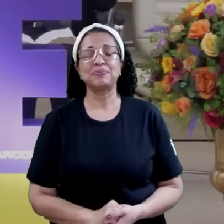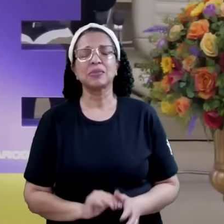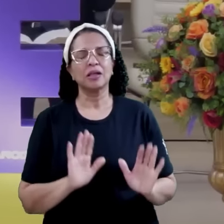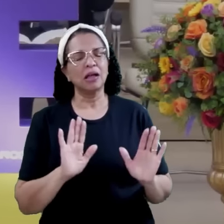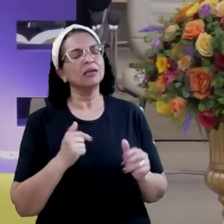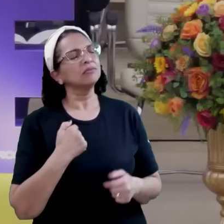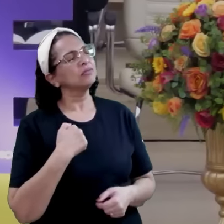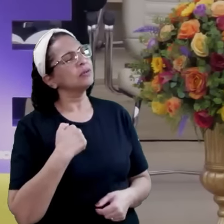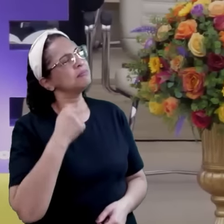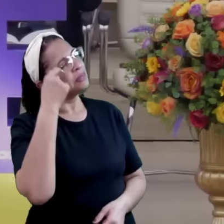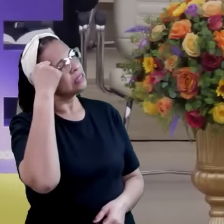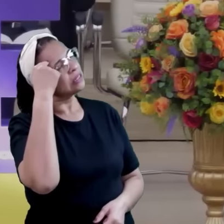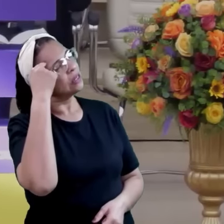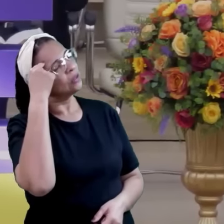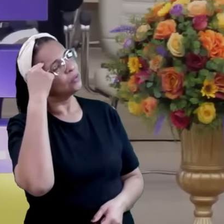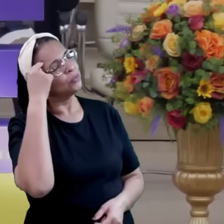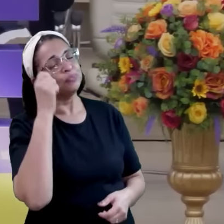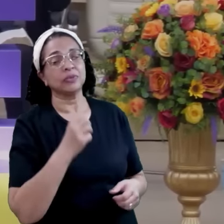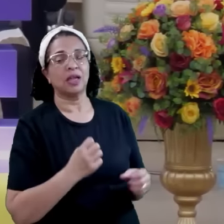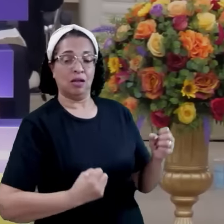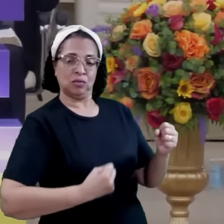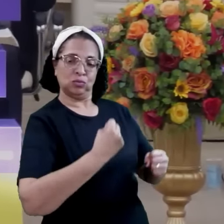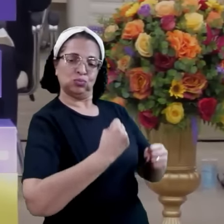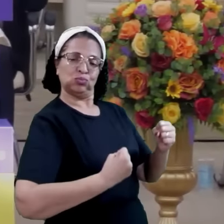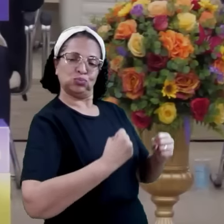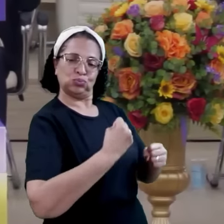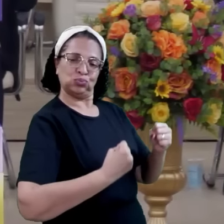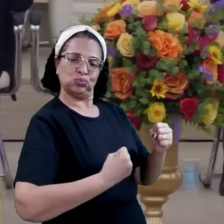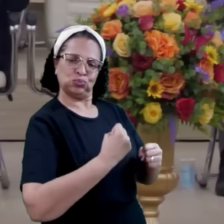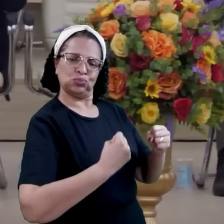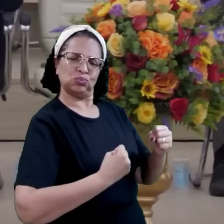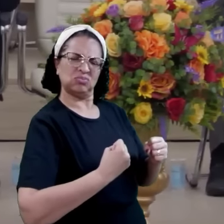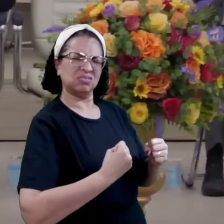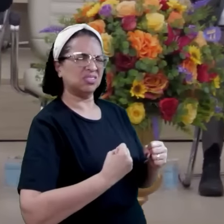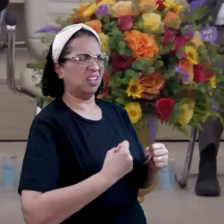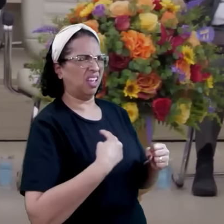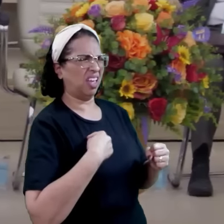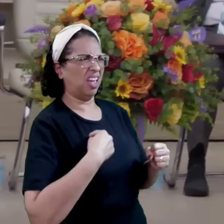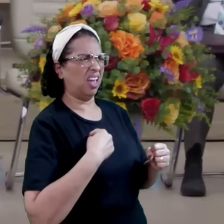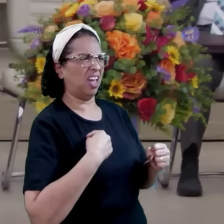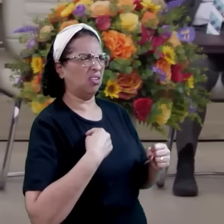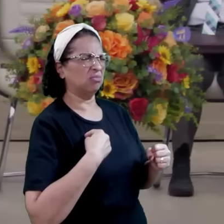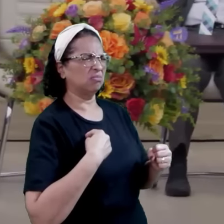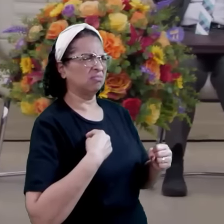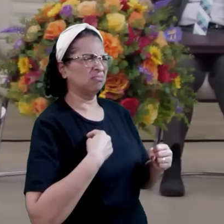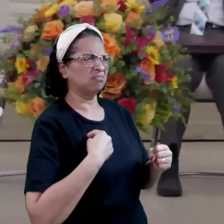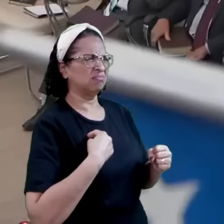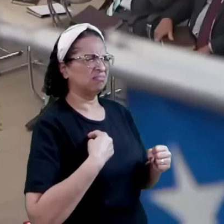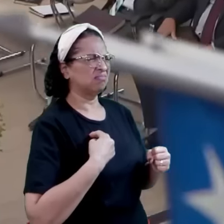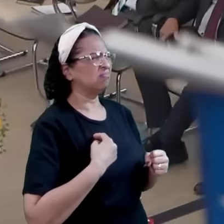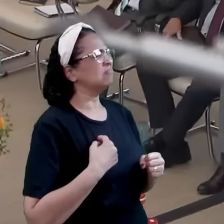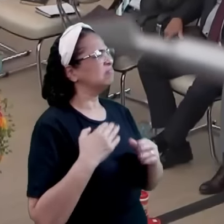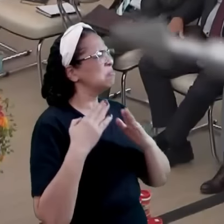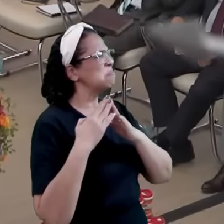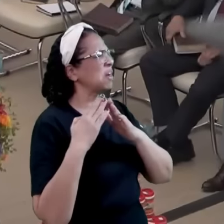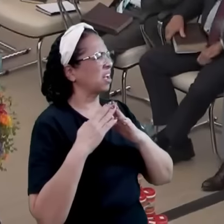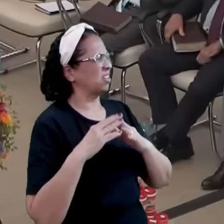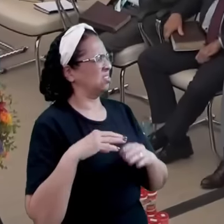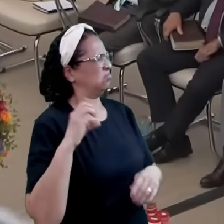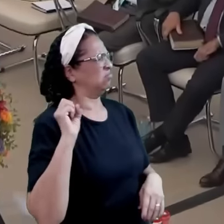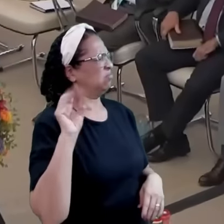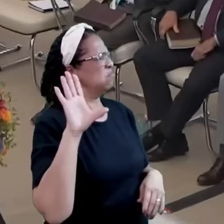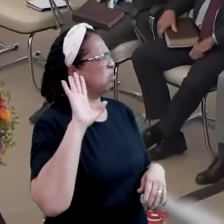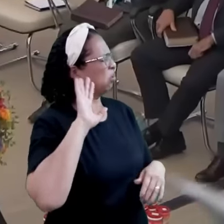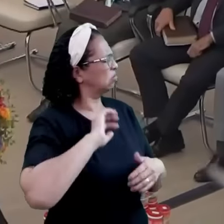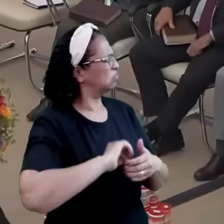nada eu vou dar ré pedir desculpa e vou embora daqui a pouquinho vão começar a me ligar o senhor tá chegando pastor não não